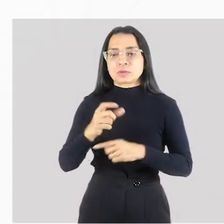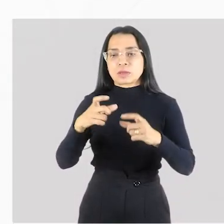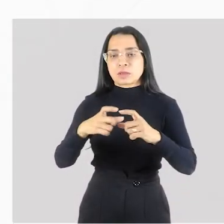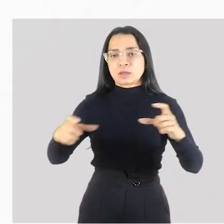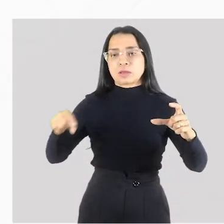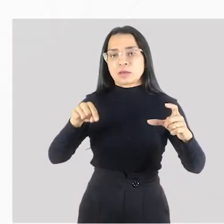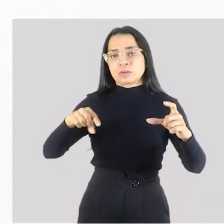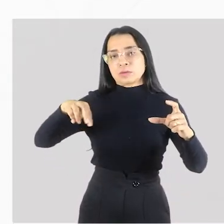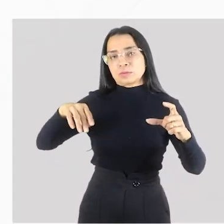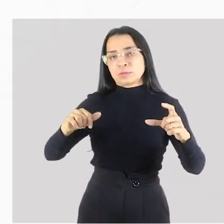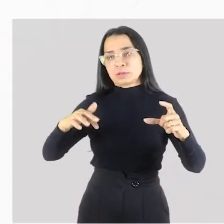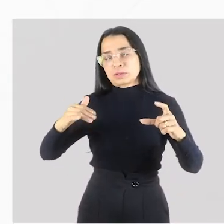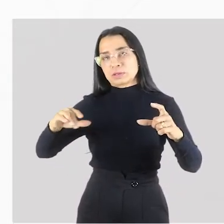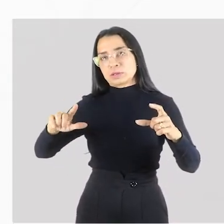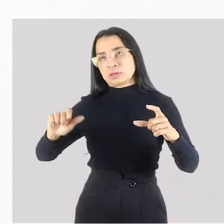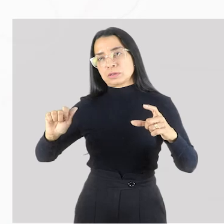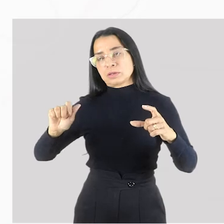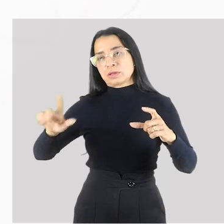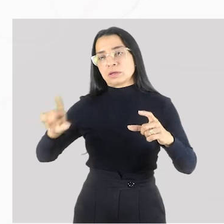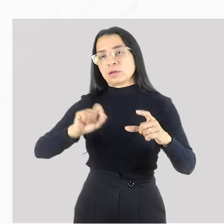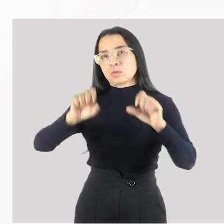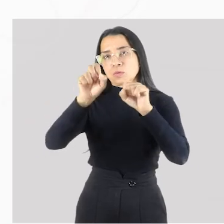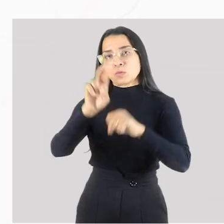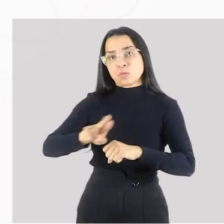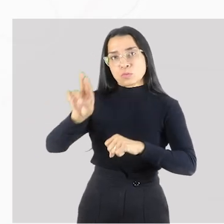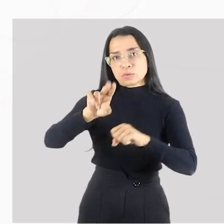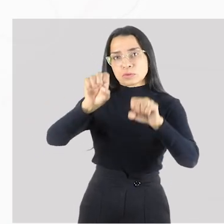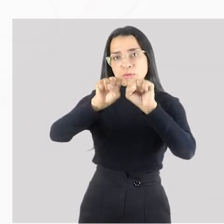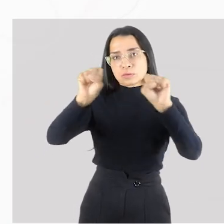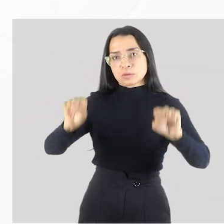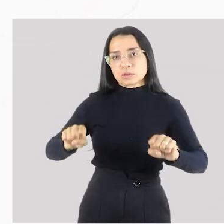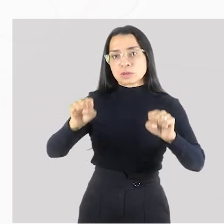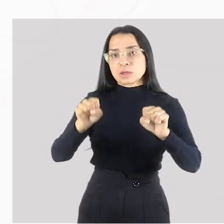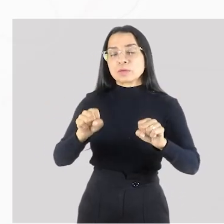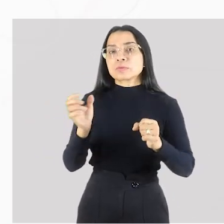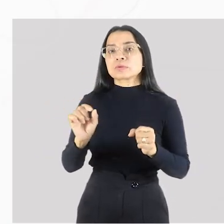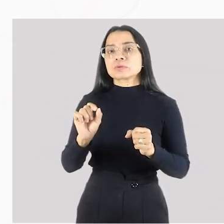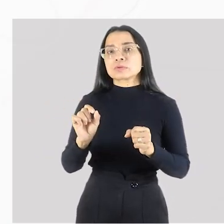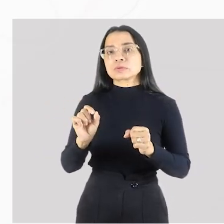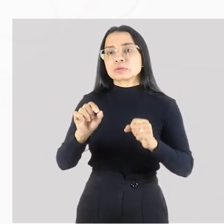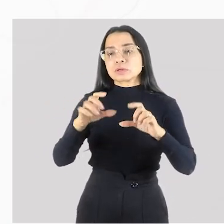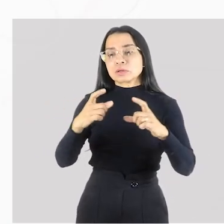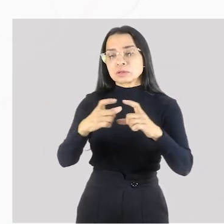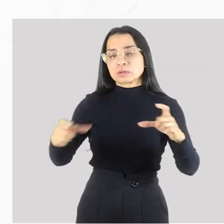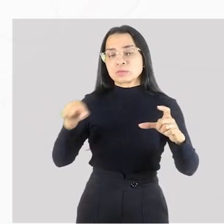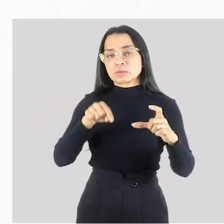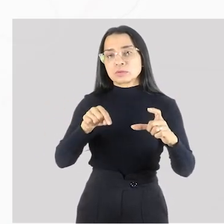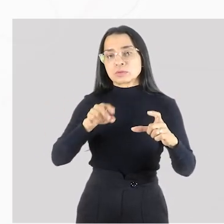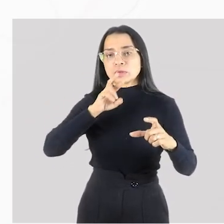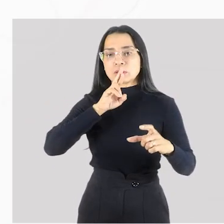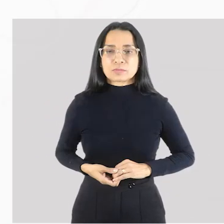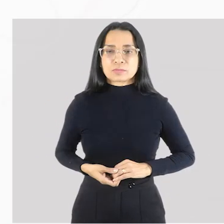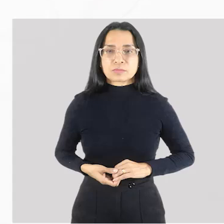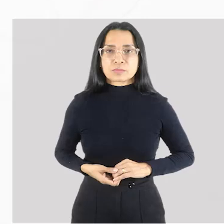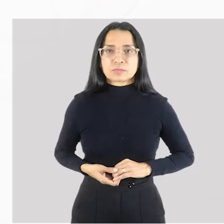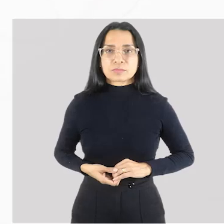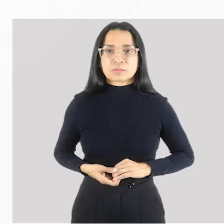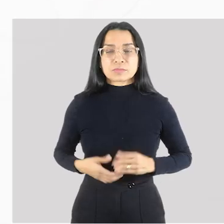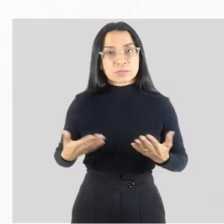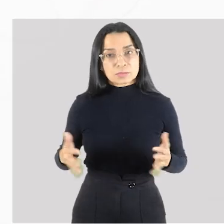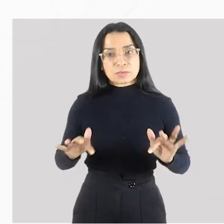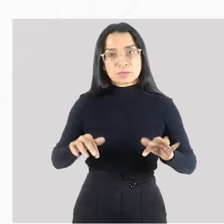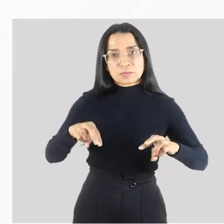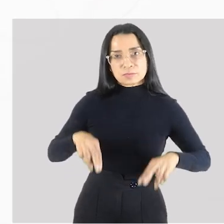equação matricial através do sistema de equações. Beleza? Resposta correta, letra D. Então,